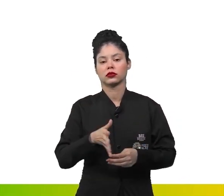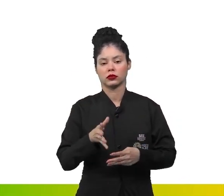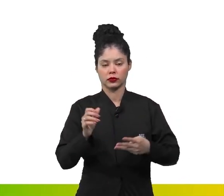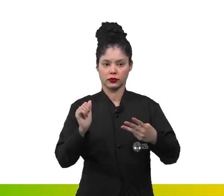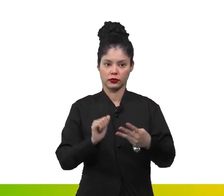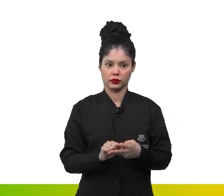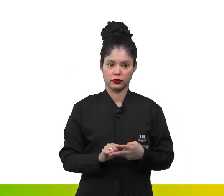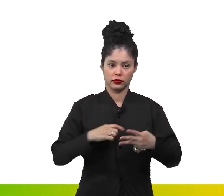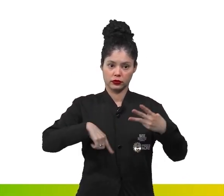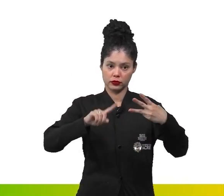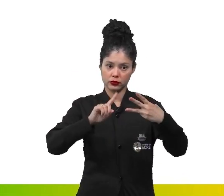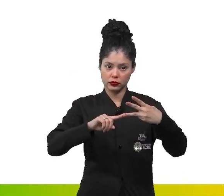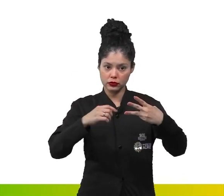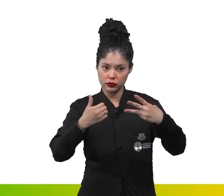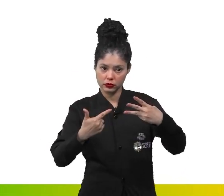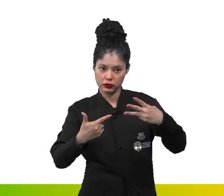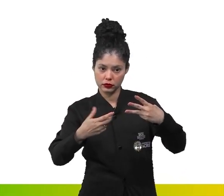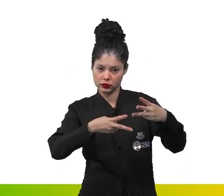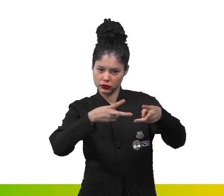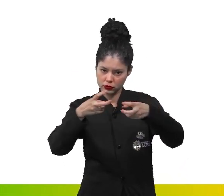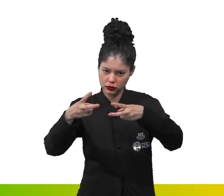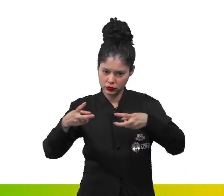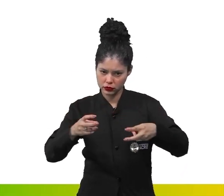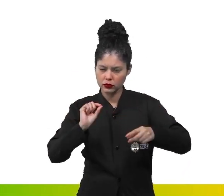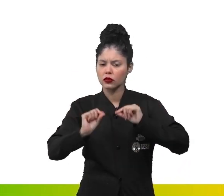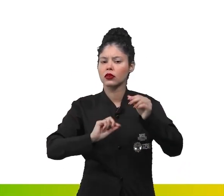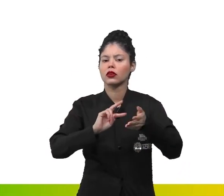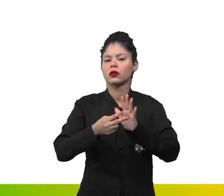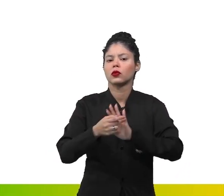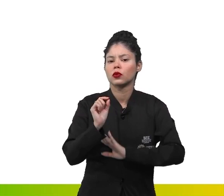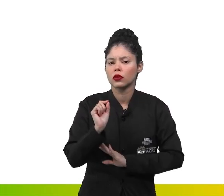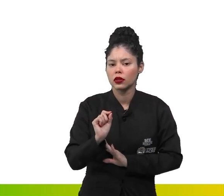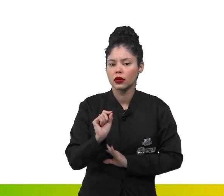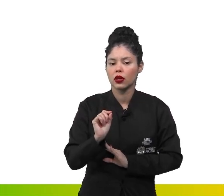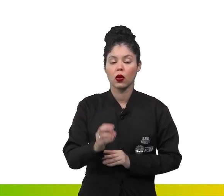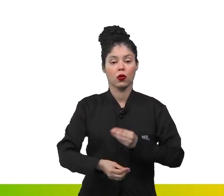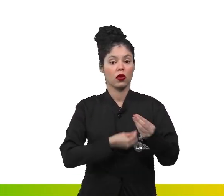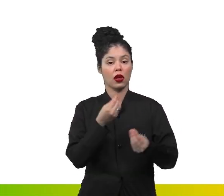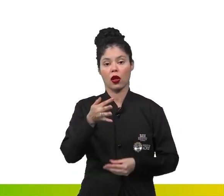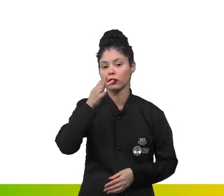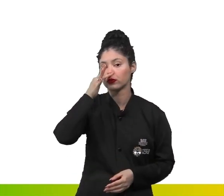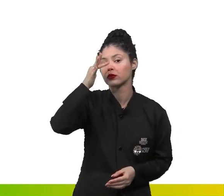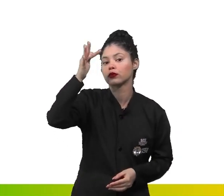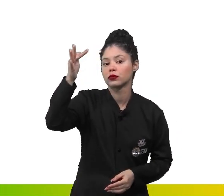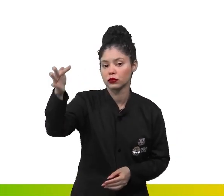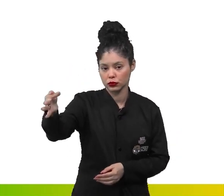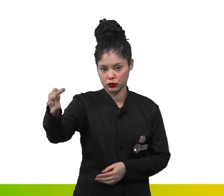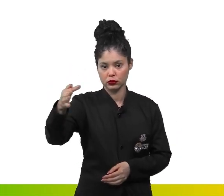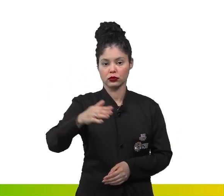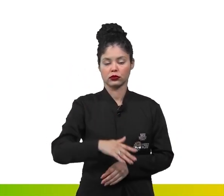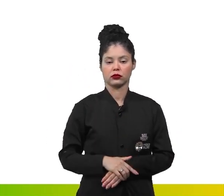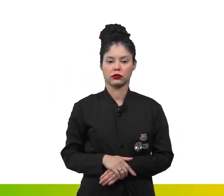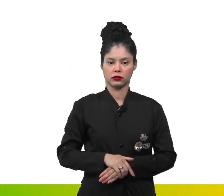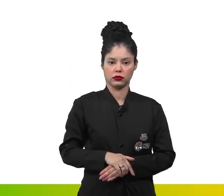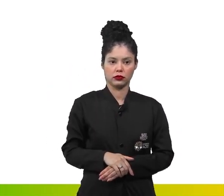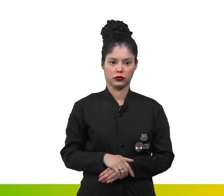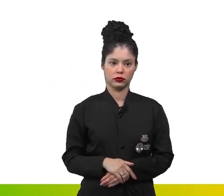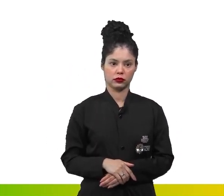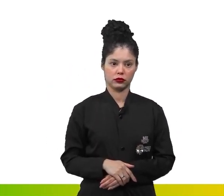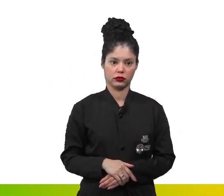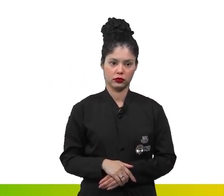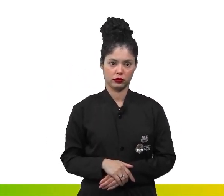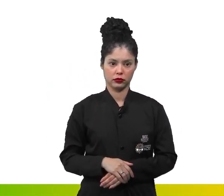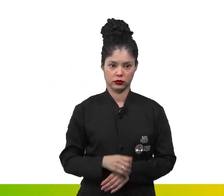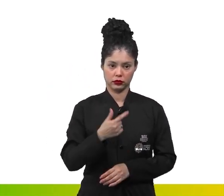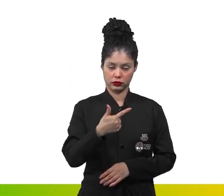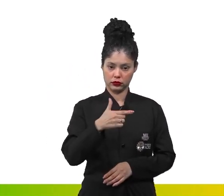2010, e a gente tem uma perspectiva. O que isso quer dizer? Como que vai ser aí a pirâmide etária quando o Brasil chegar lá